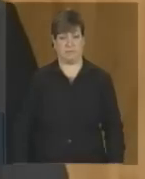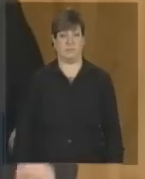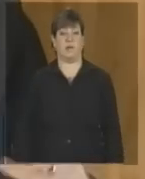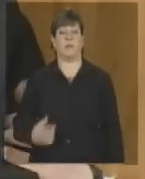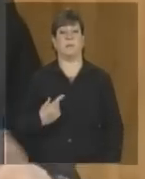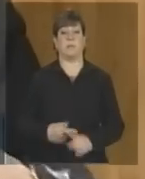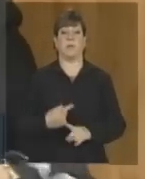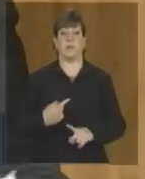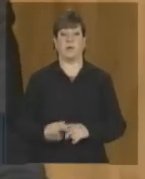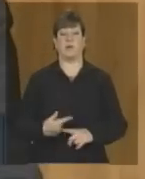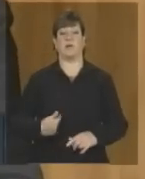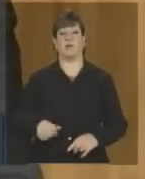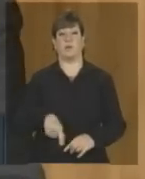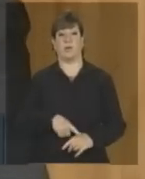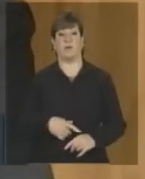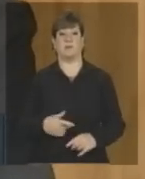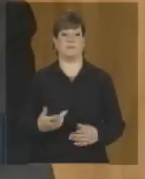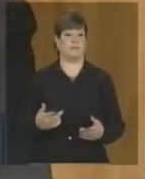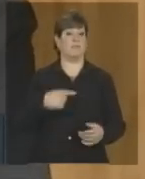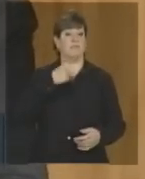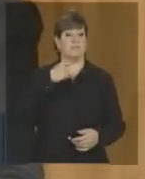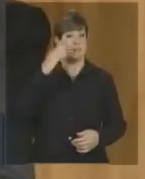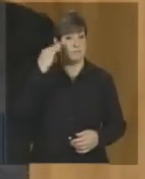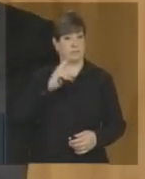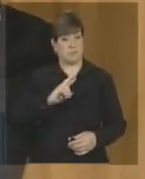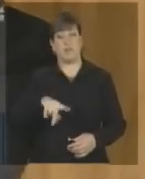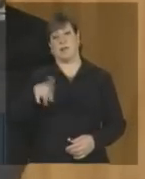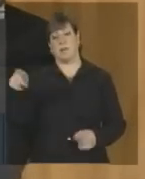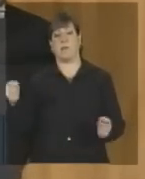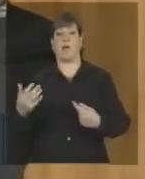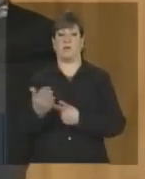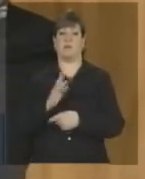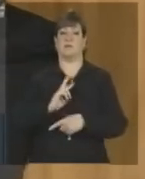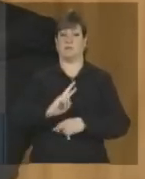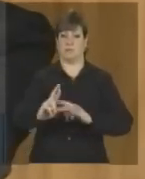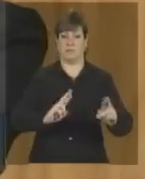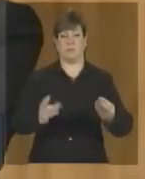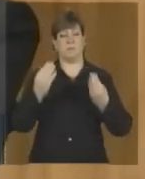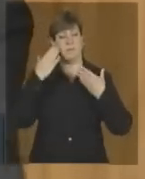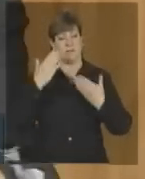Porque talvez nós não sejamos tão hábeis quanto ele a responder essas perguntas. Muito obrigado.